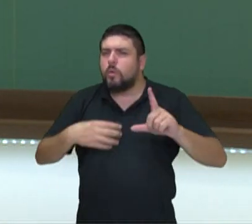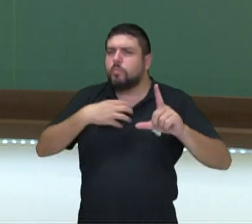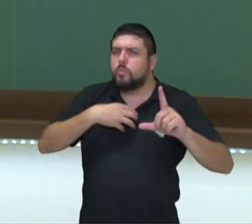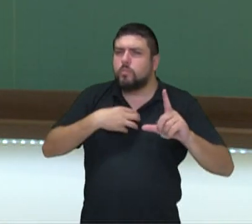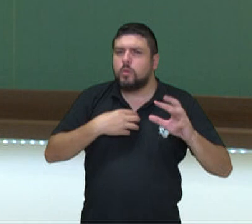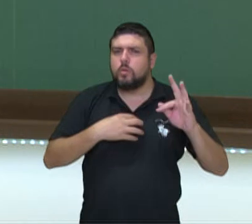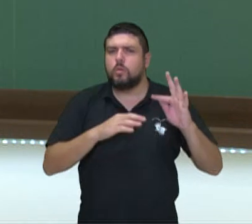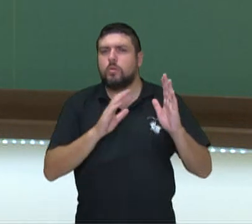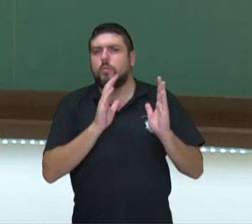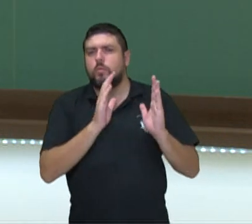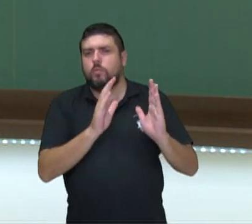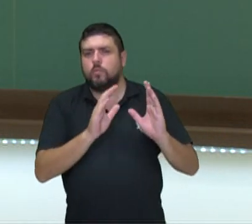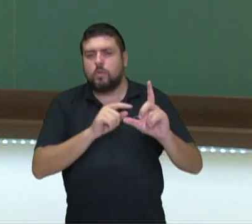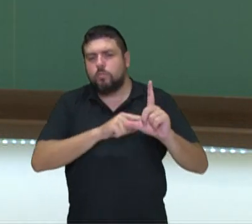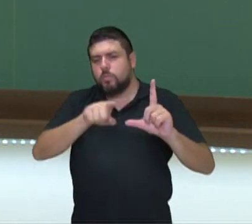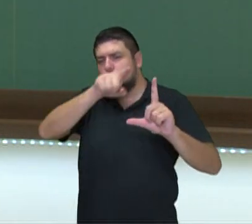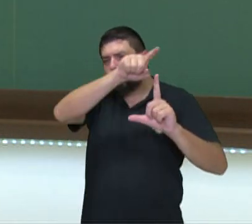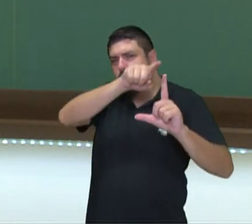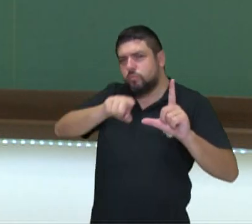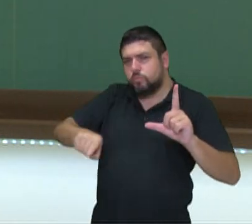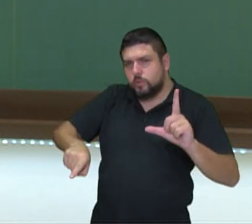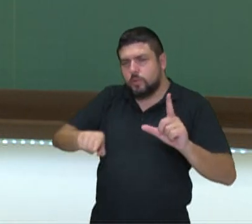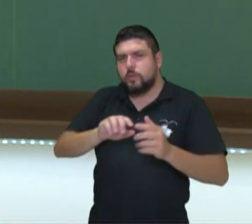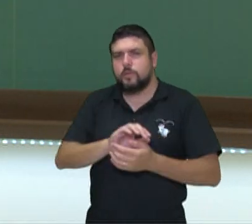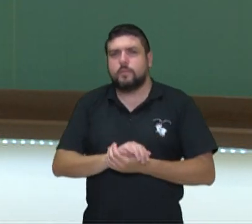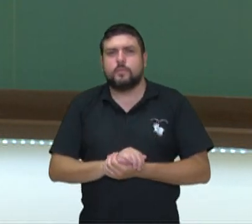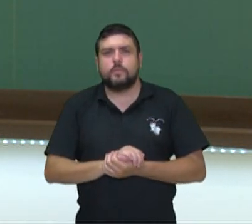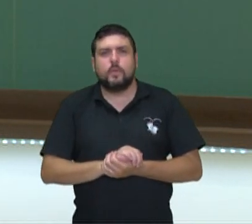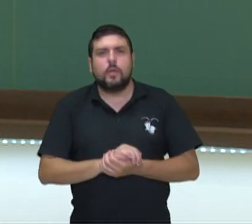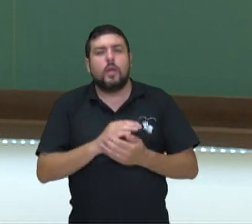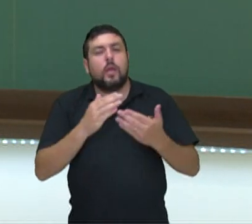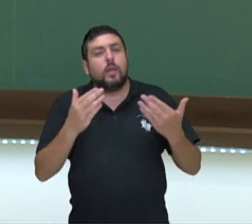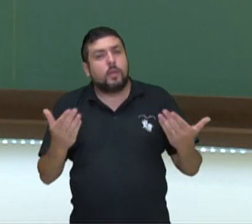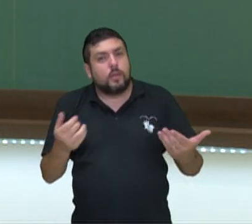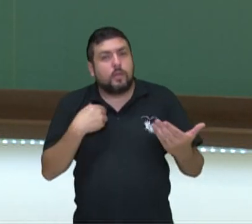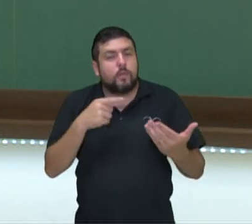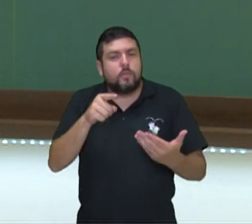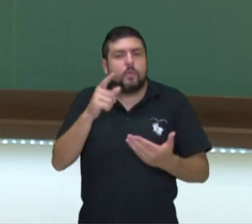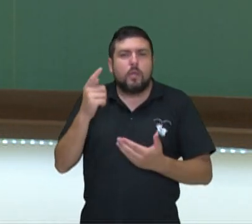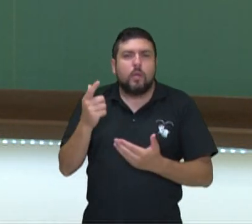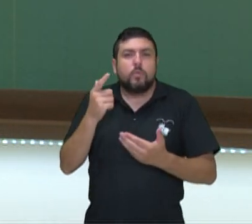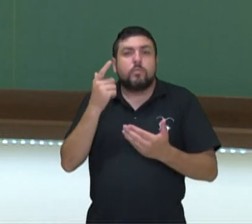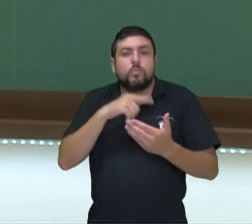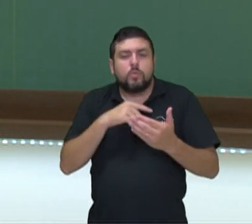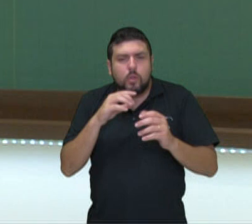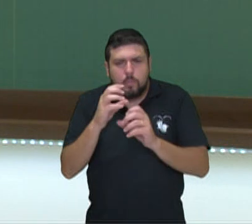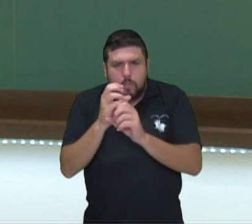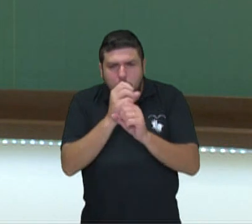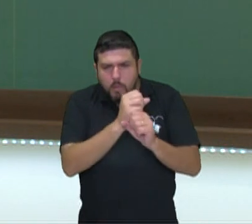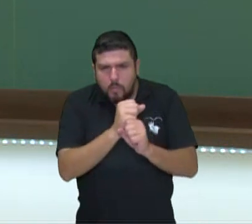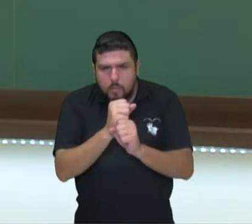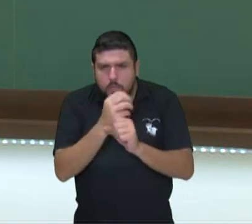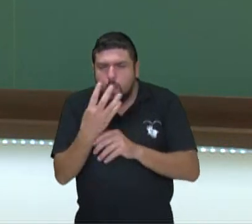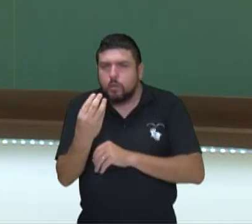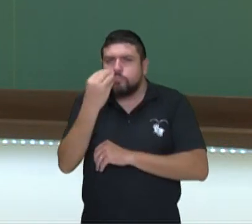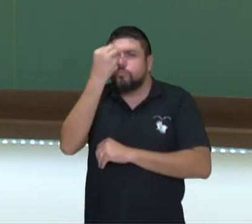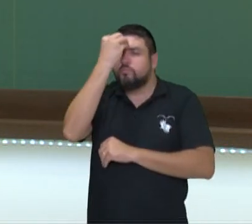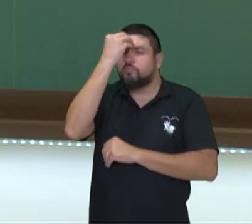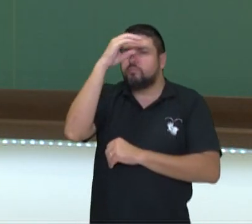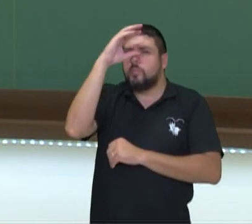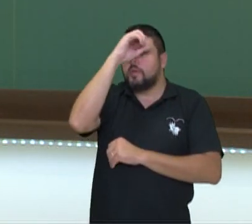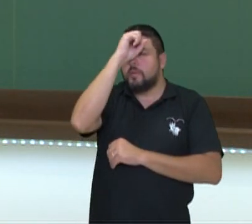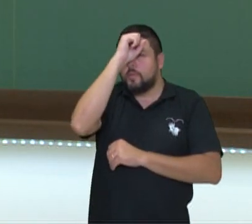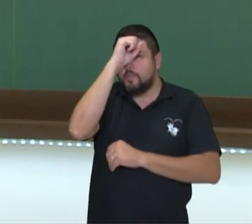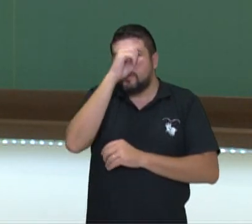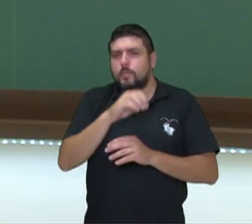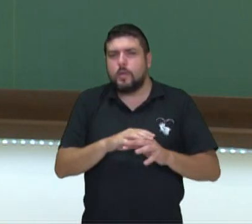no seu cartãozinho. Dá para ver se elas são crescentes ou decrescentes. E assim você arremata os teus conceitos sobre